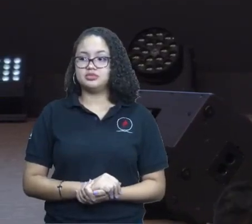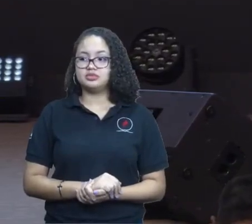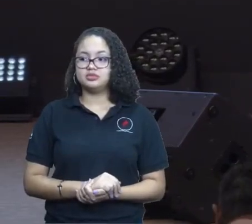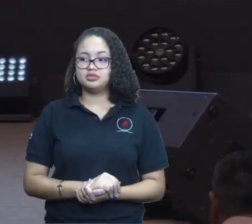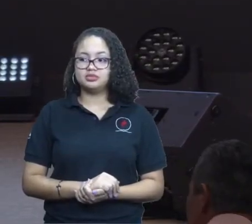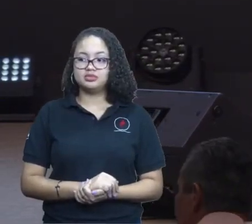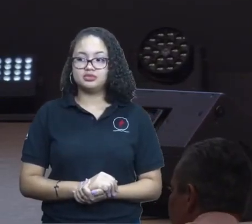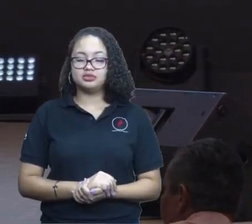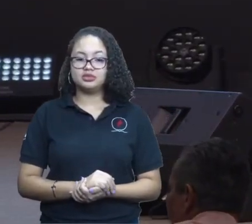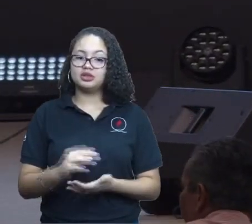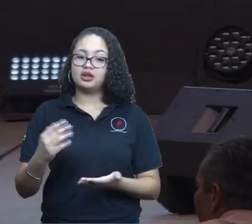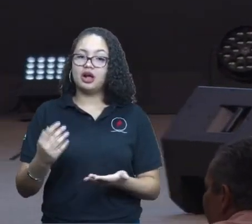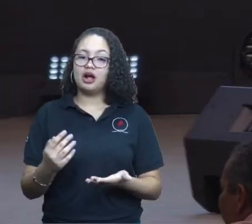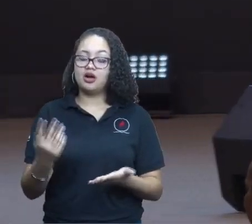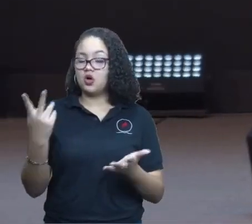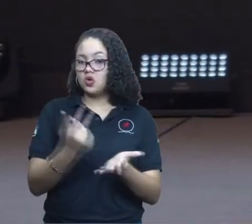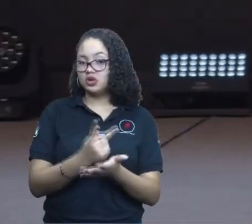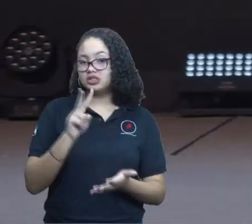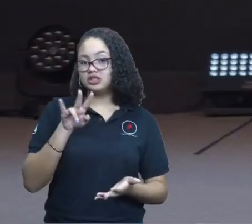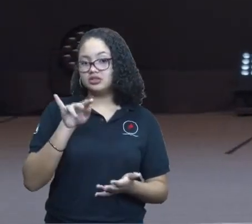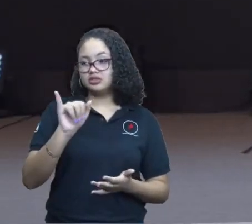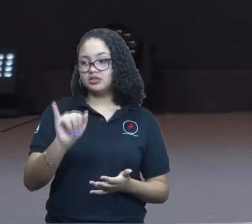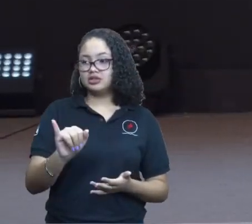vai chegar na sua mão